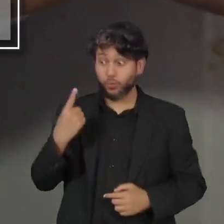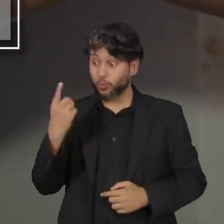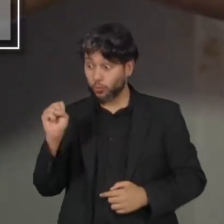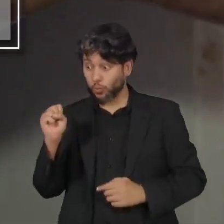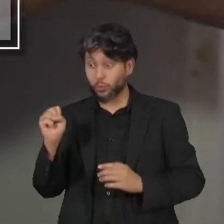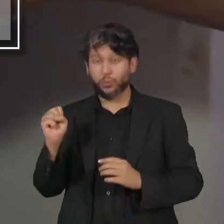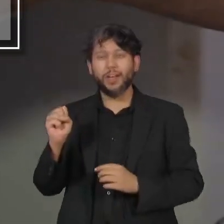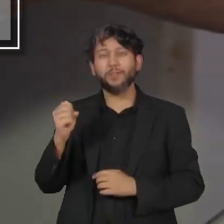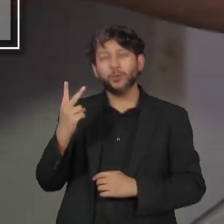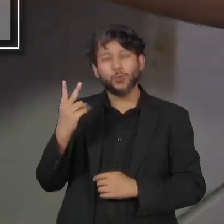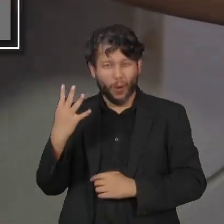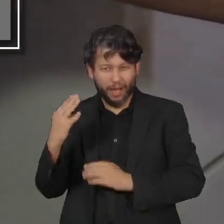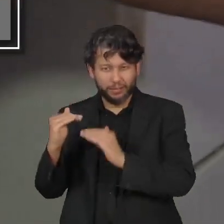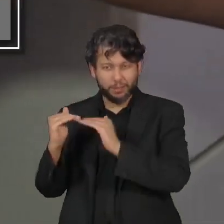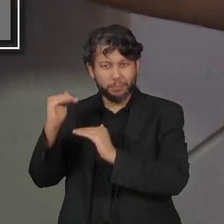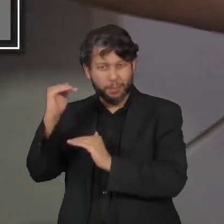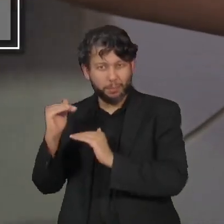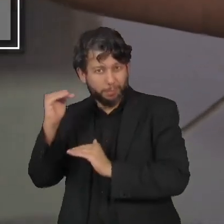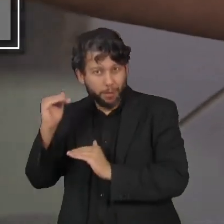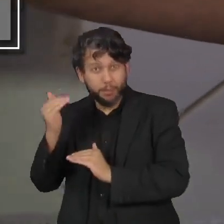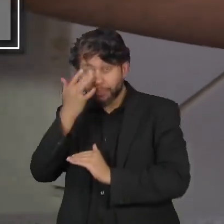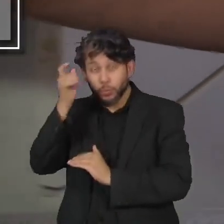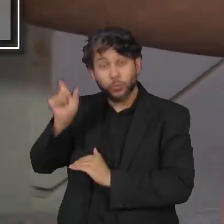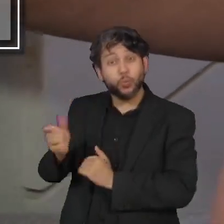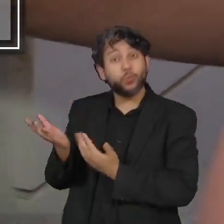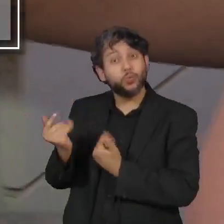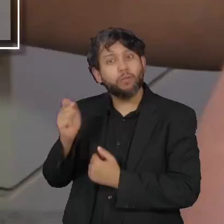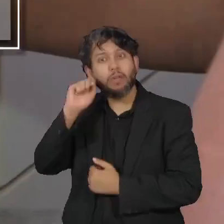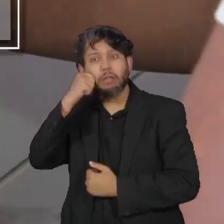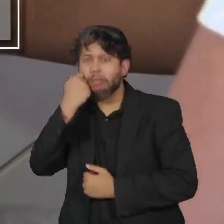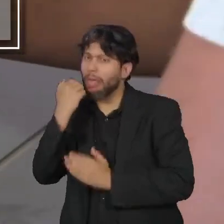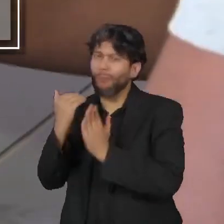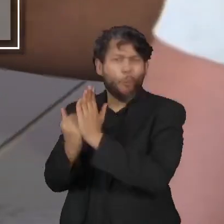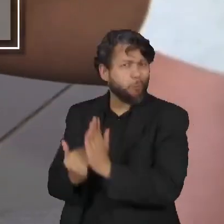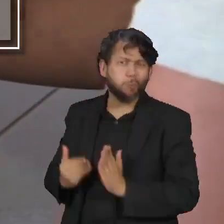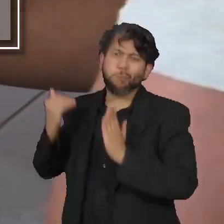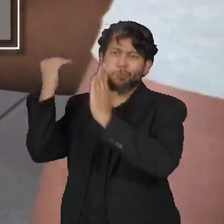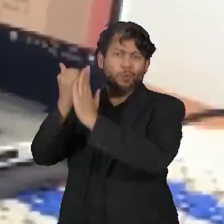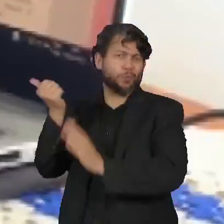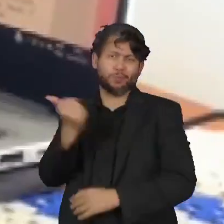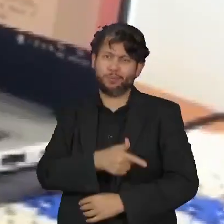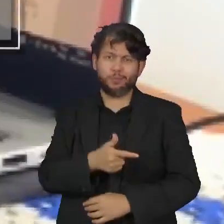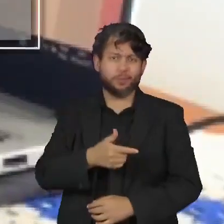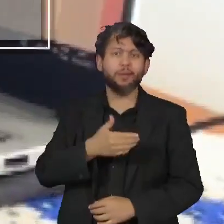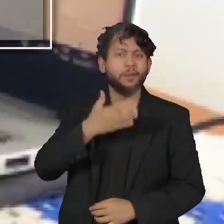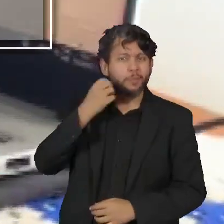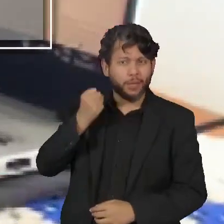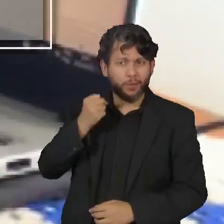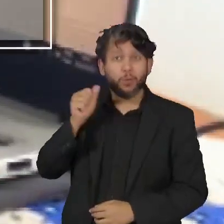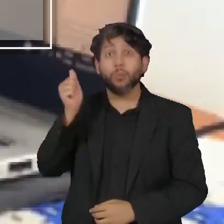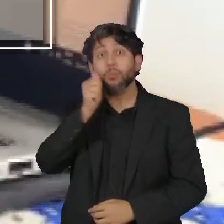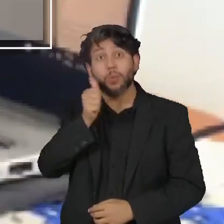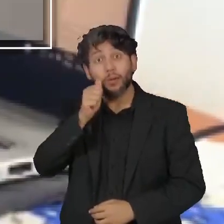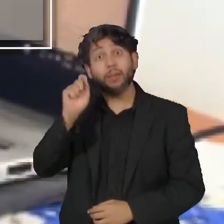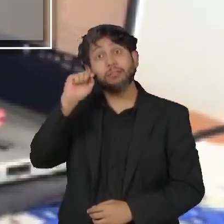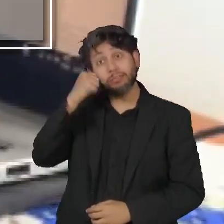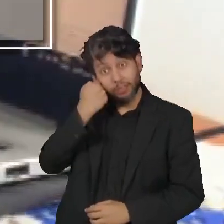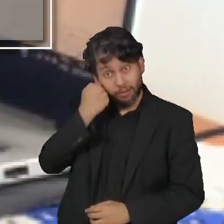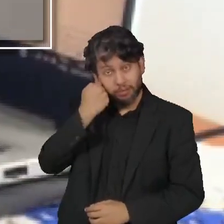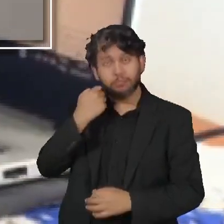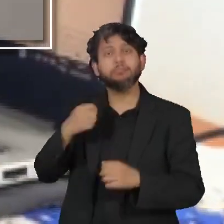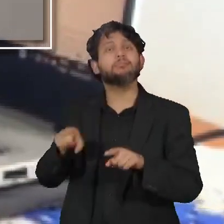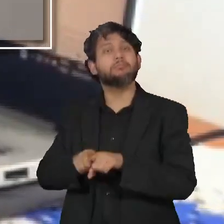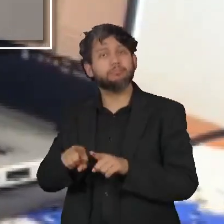24 anos a taxa de mortalidade de jovens negros também é bem maior que a de brancos entre mulheres as negras compõem a